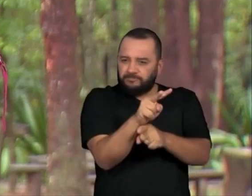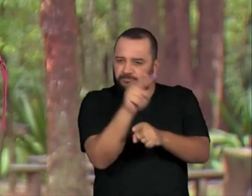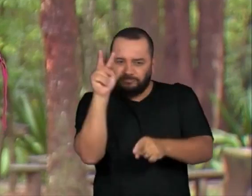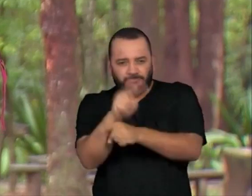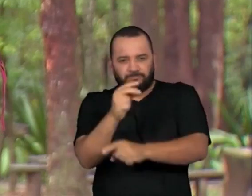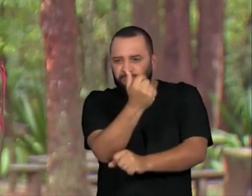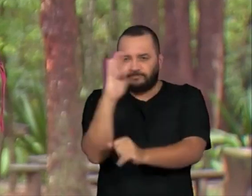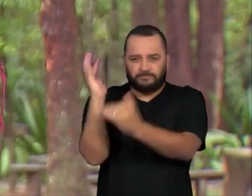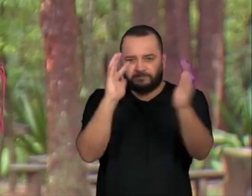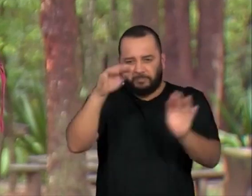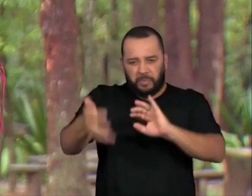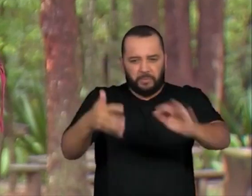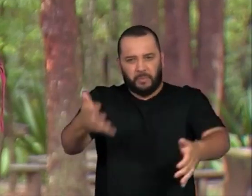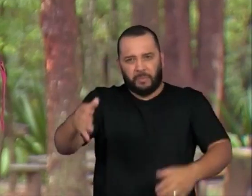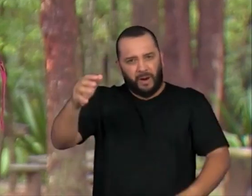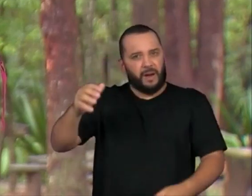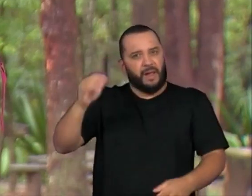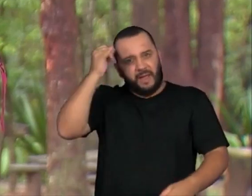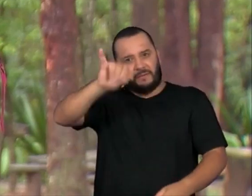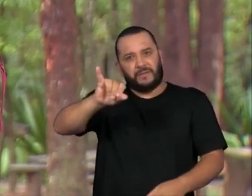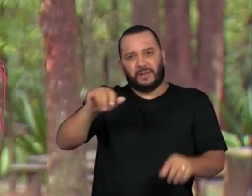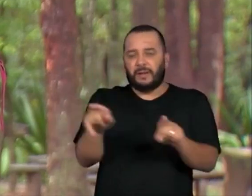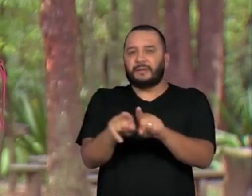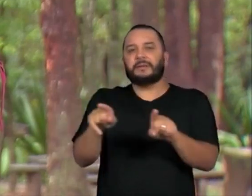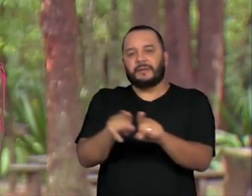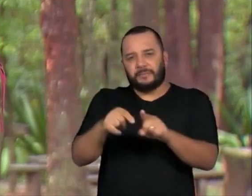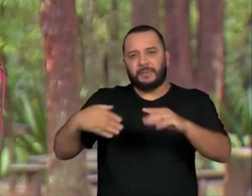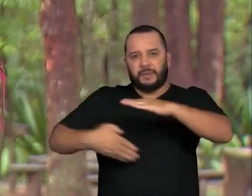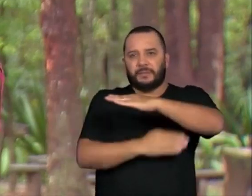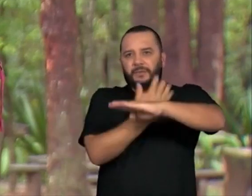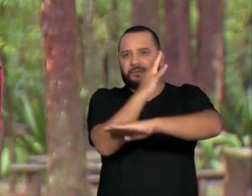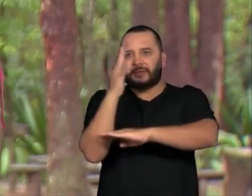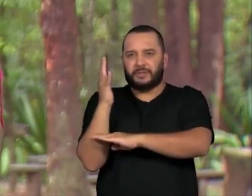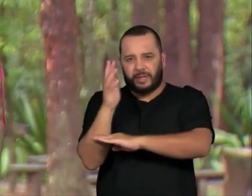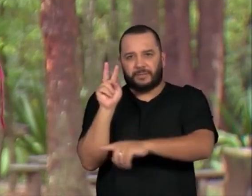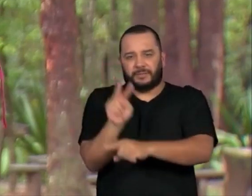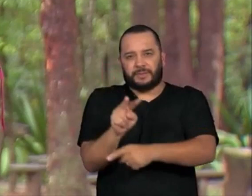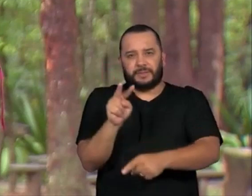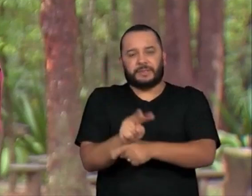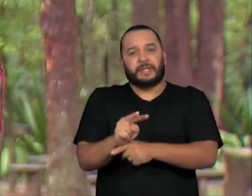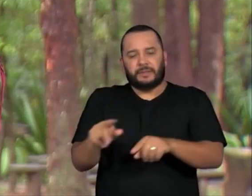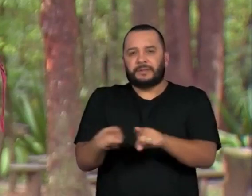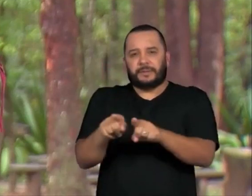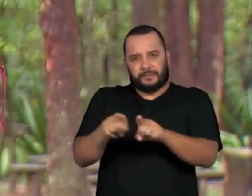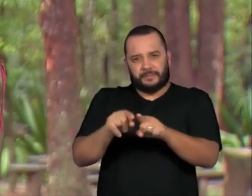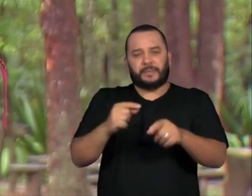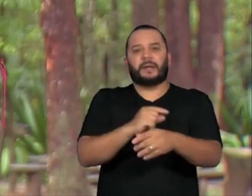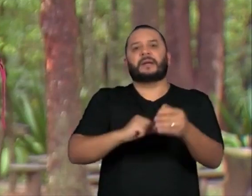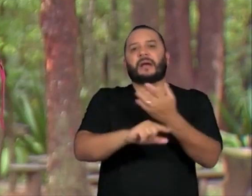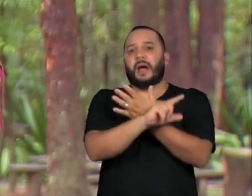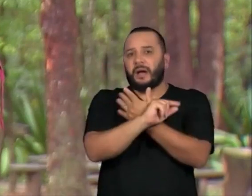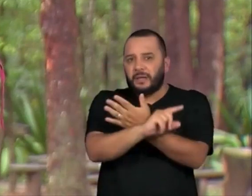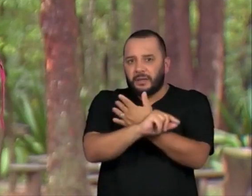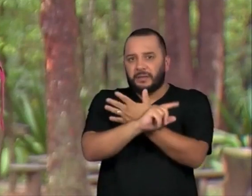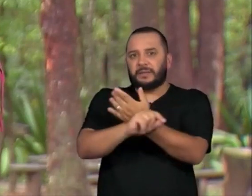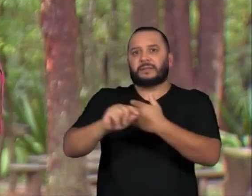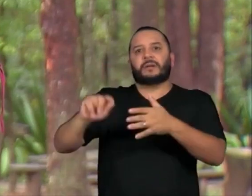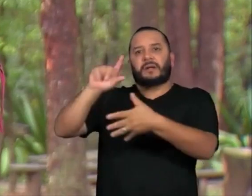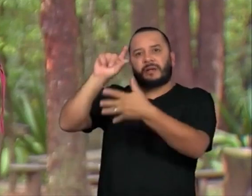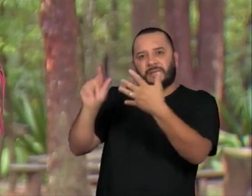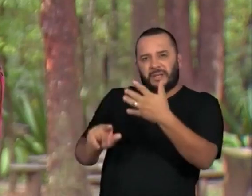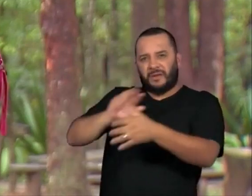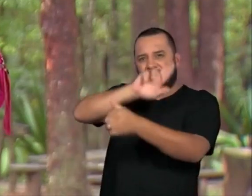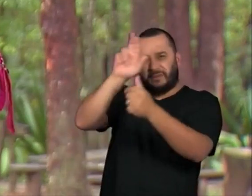na preservação da biodiversidade, dos biomas e na proteção das terras indígenas. Mas